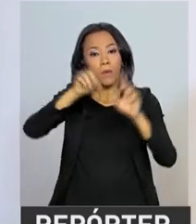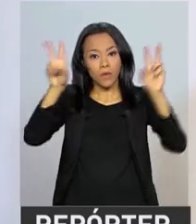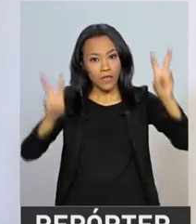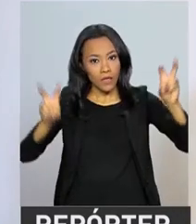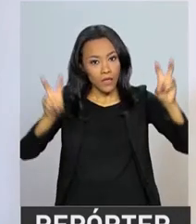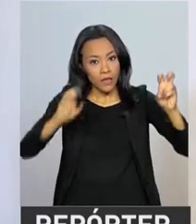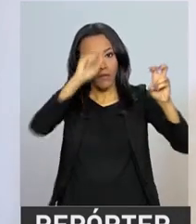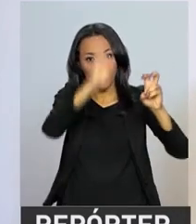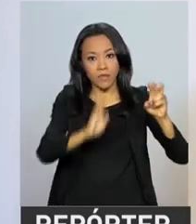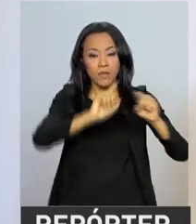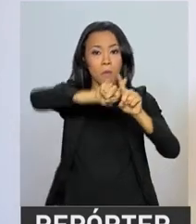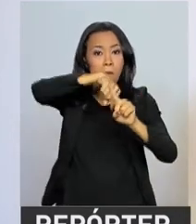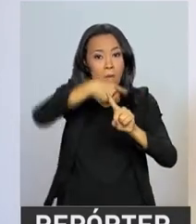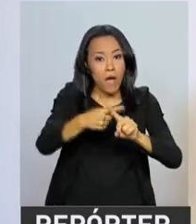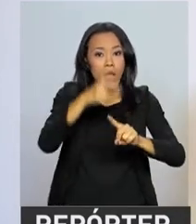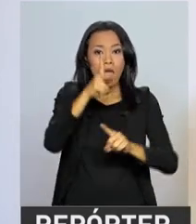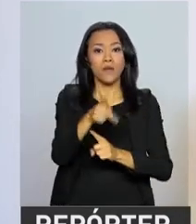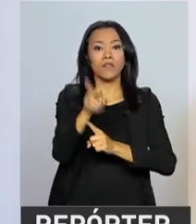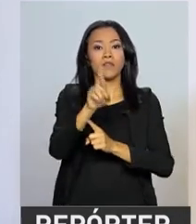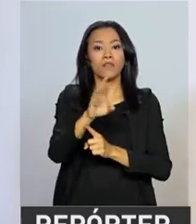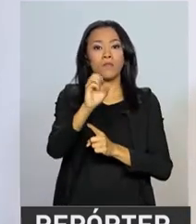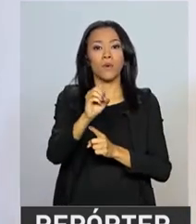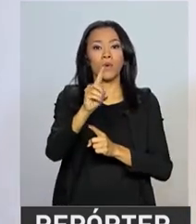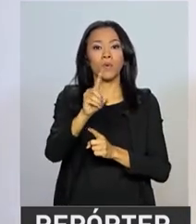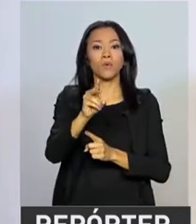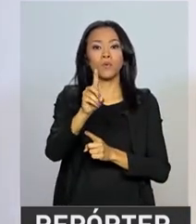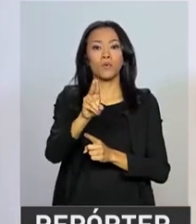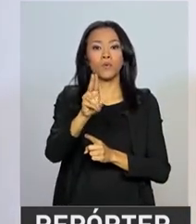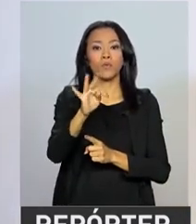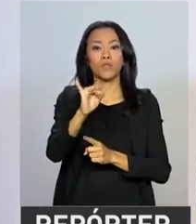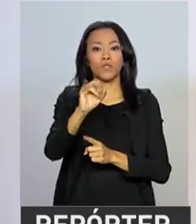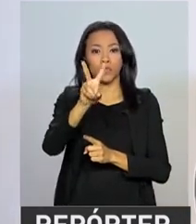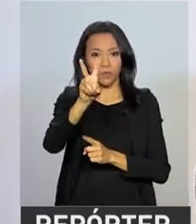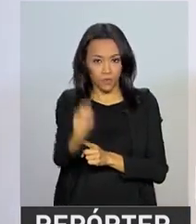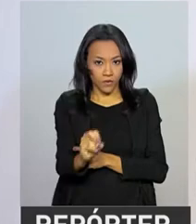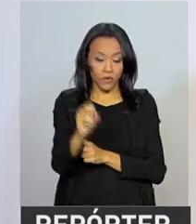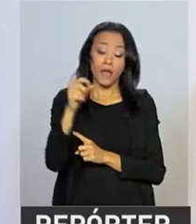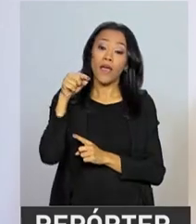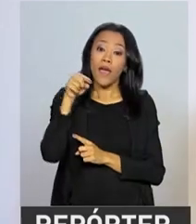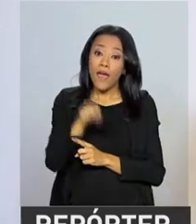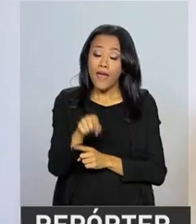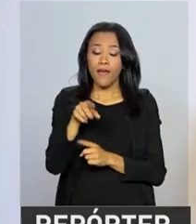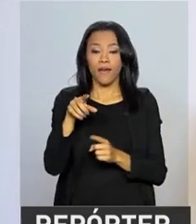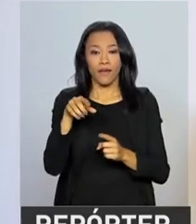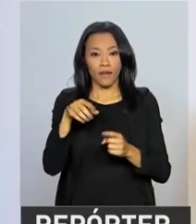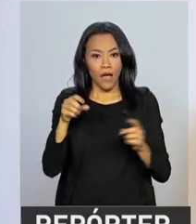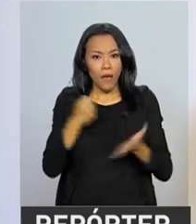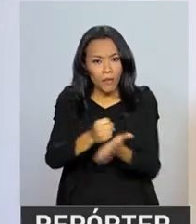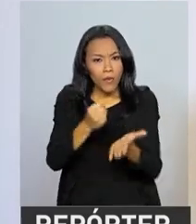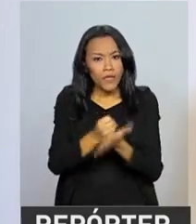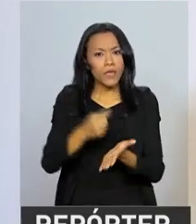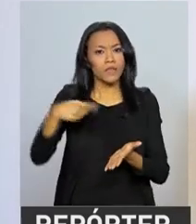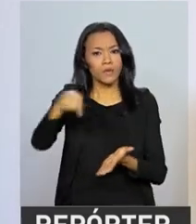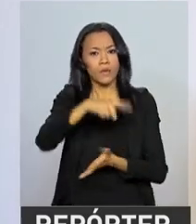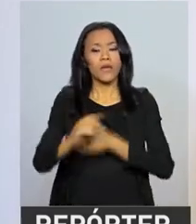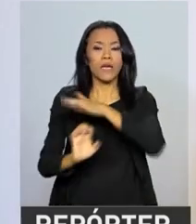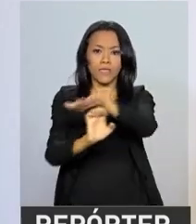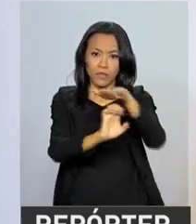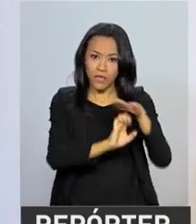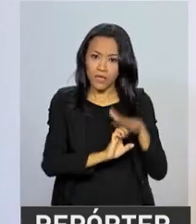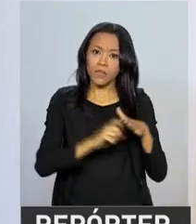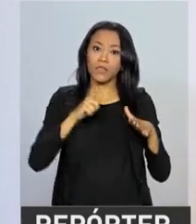atender a 3 mil empresas que estão instaladas preferencialmente em arranjos produtivos locais e